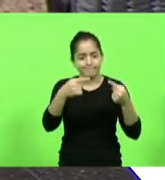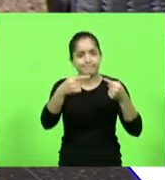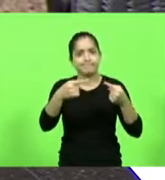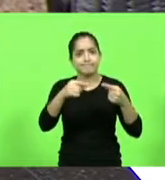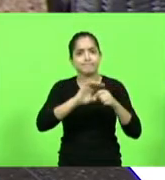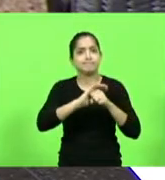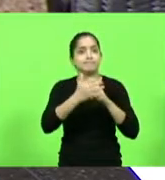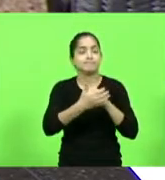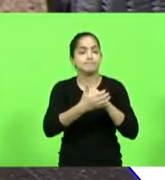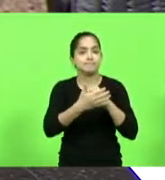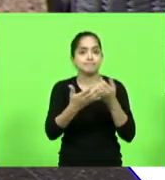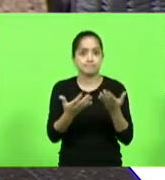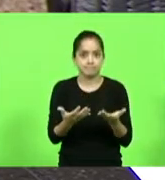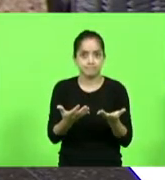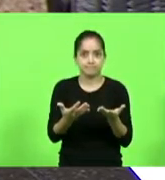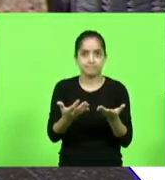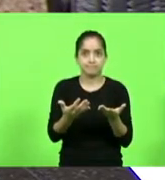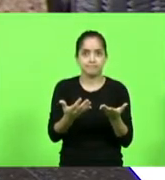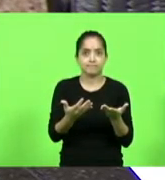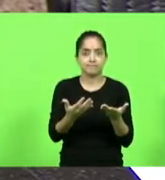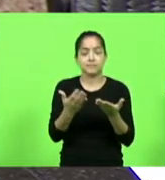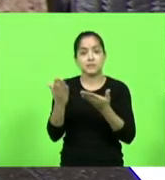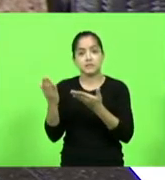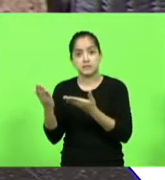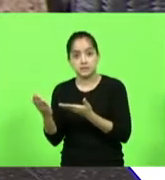Covid-19? Está aí.